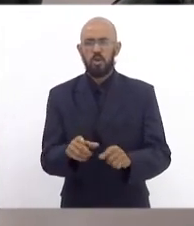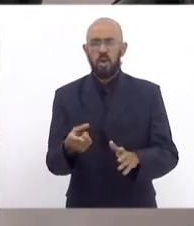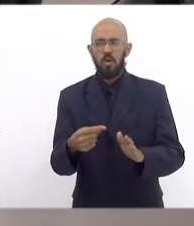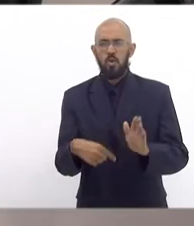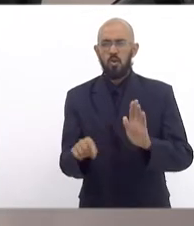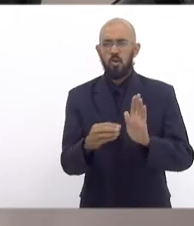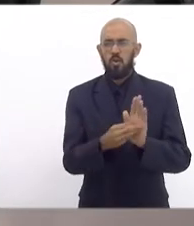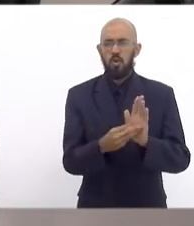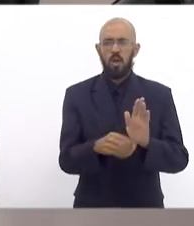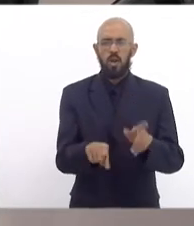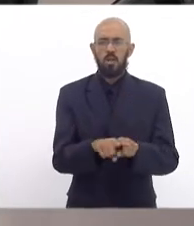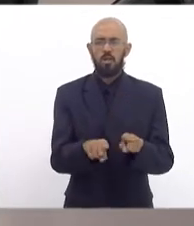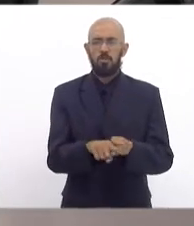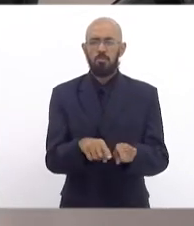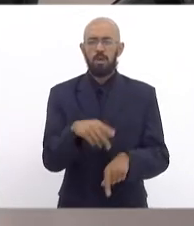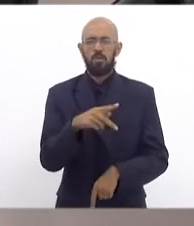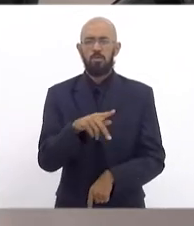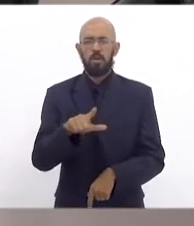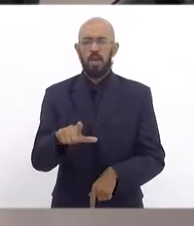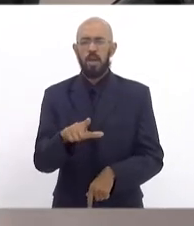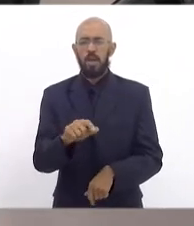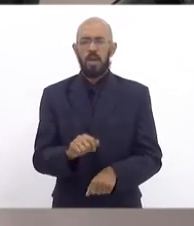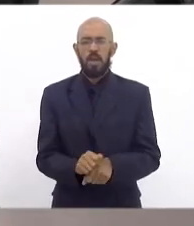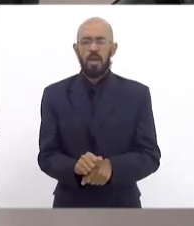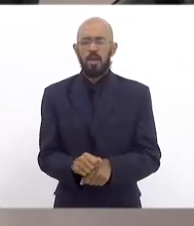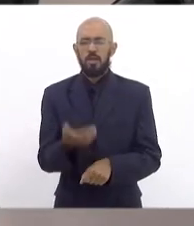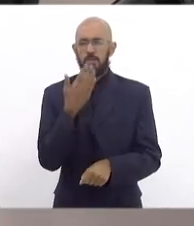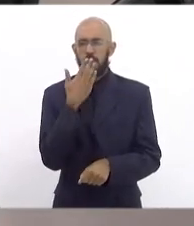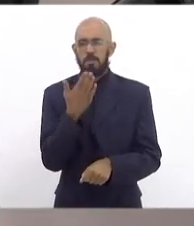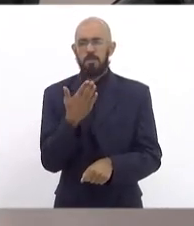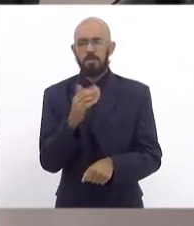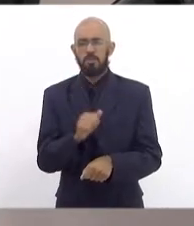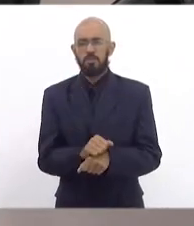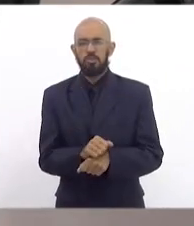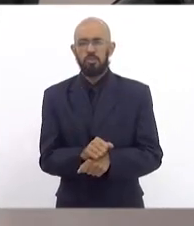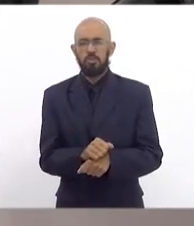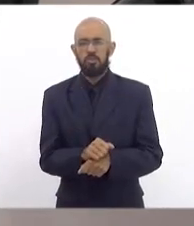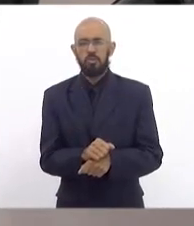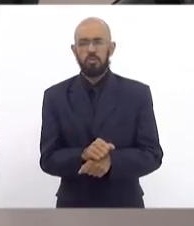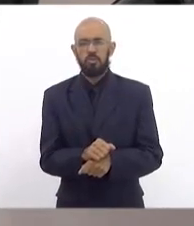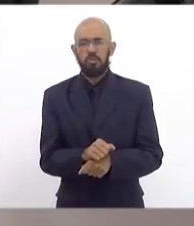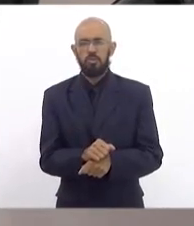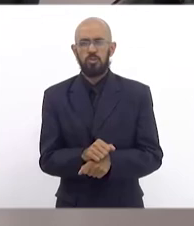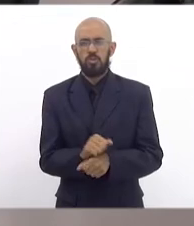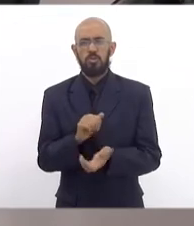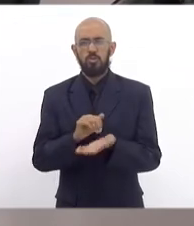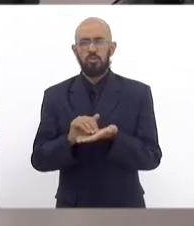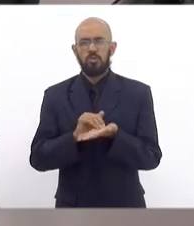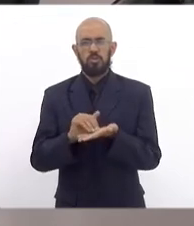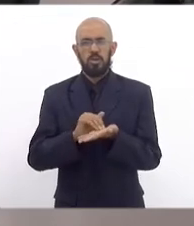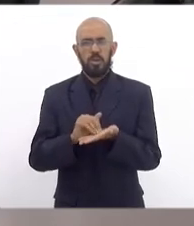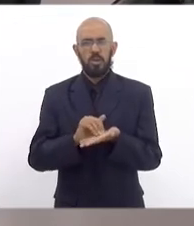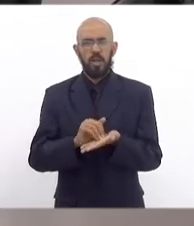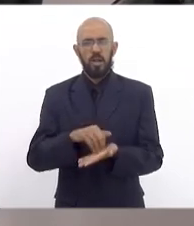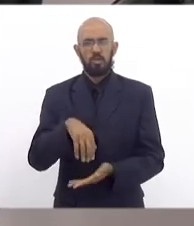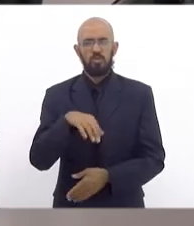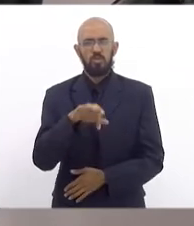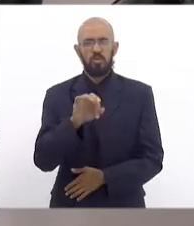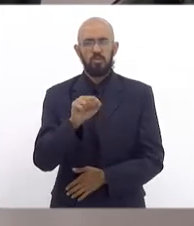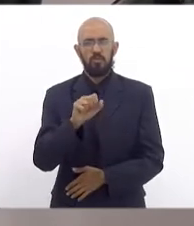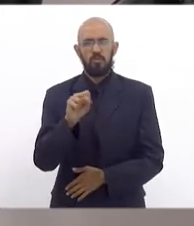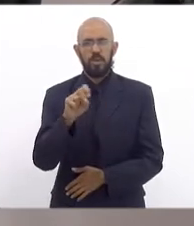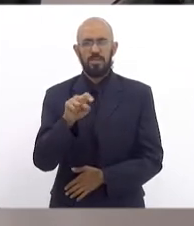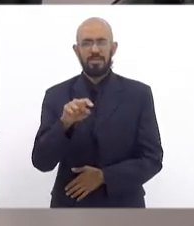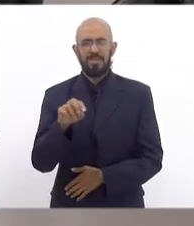incluiu no projeto de lei por solicitação do secretário de fazenda de